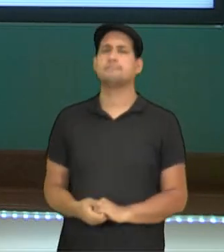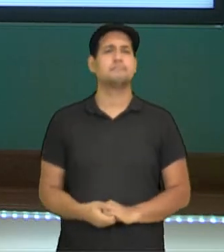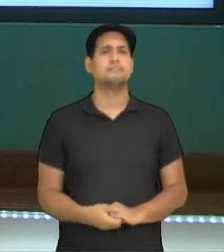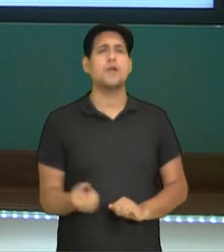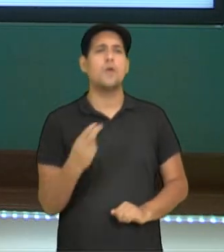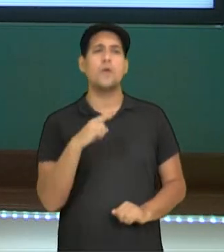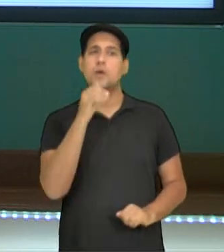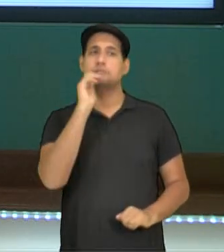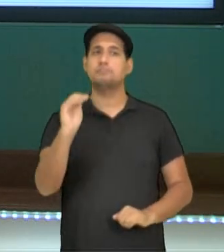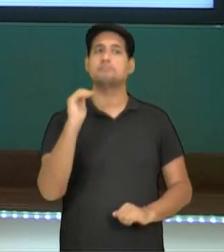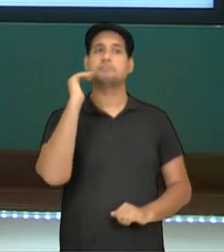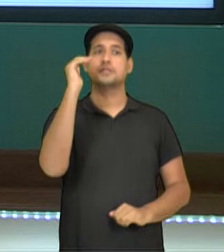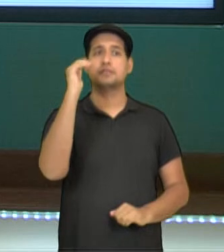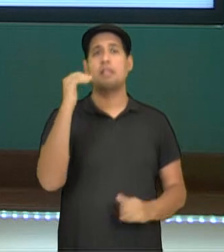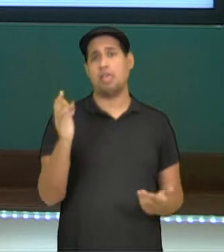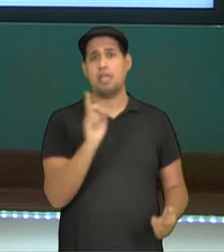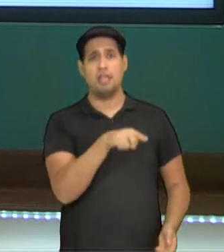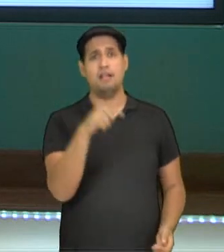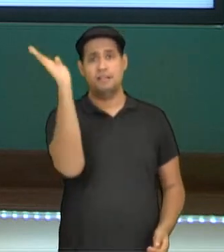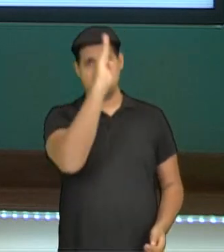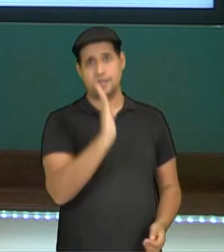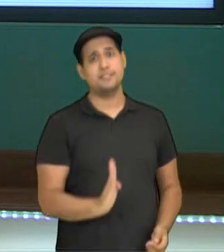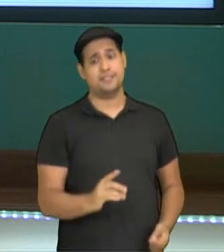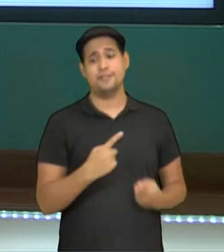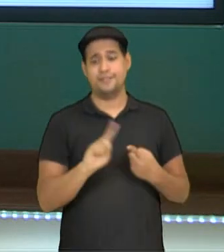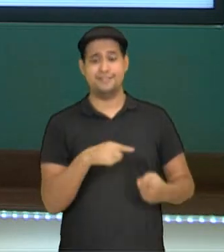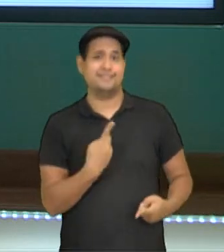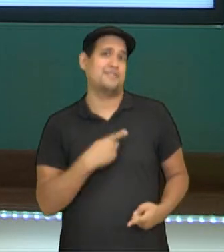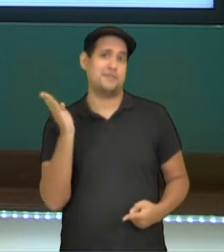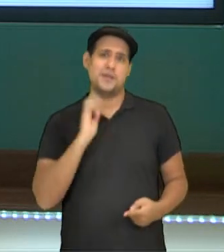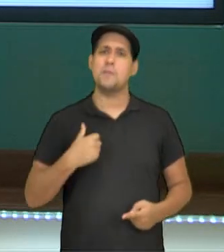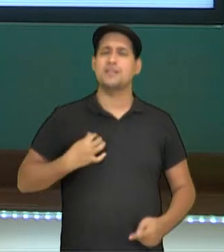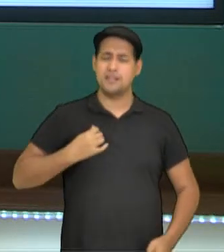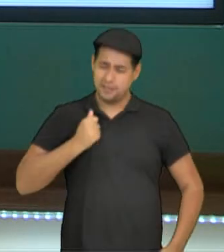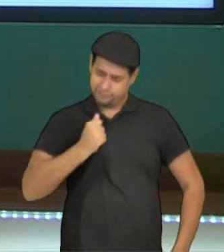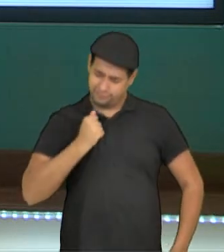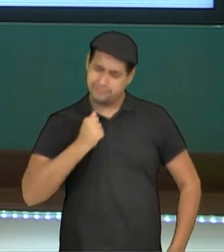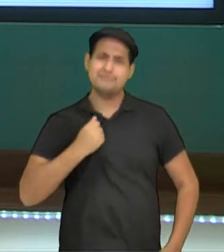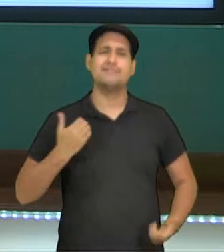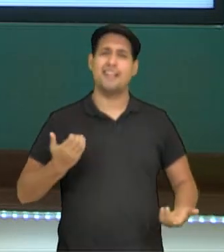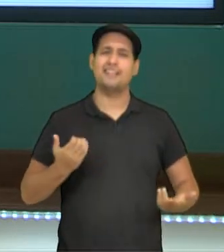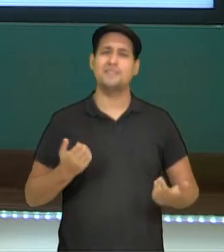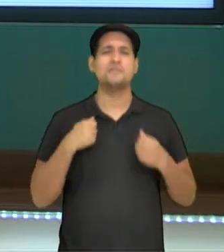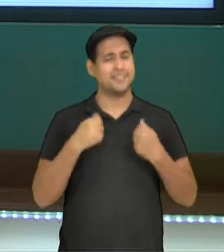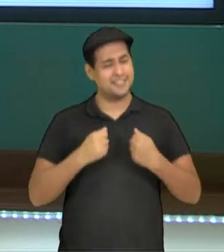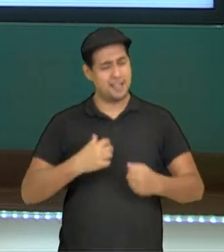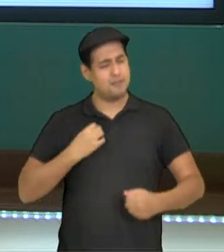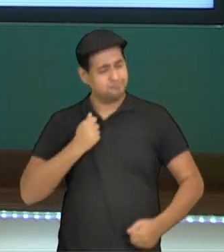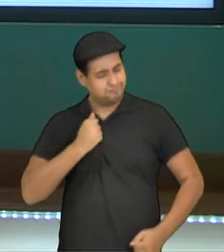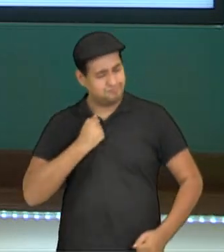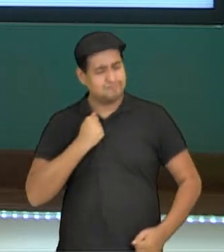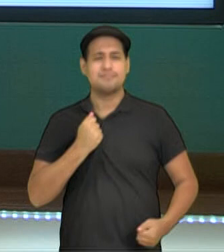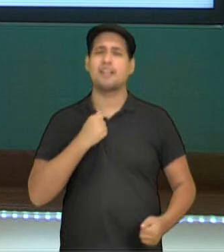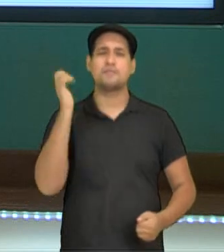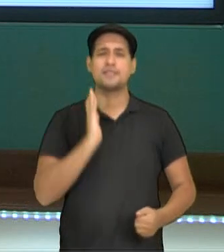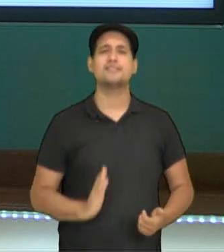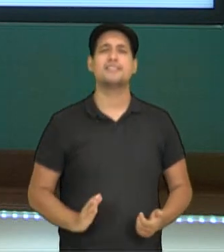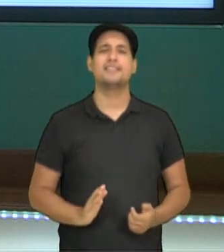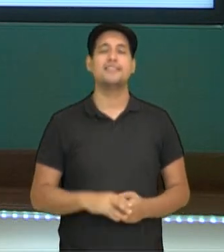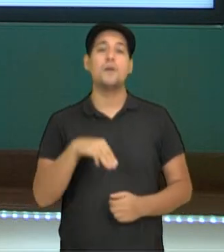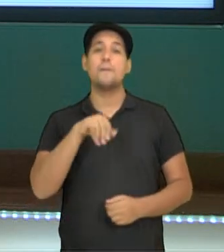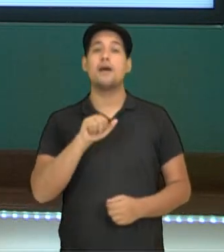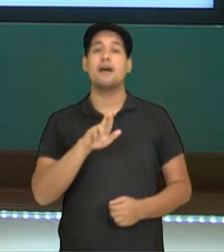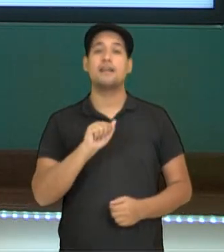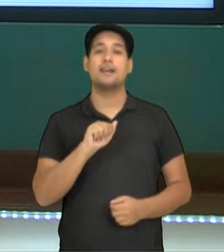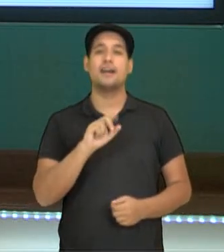em cima, né? Claro que é o Brasil, professora, a gente está no Brasil, tem que torcer para o Pelé, porque o Pelé foi o melhor da história. Ou não, professora, um Maradona,